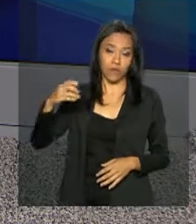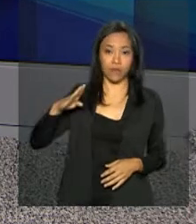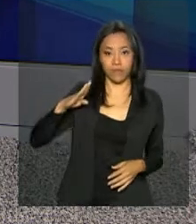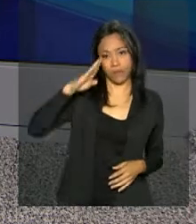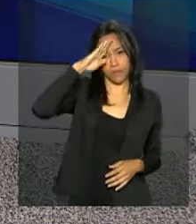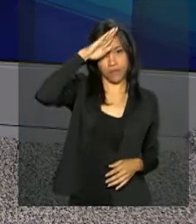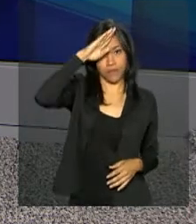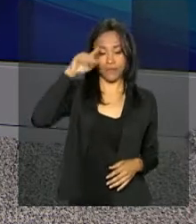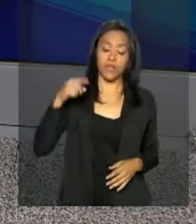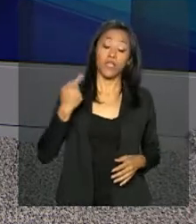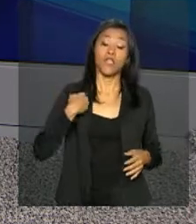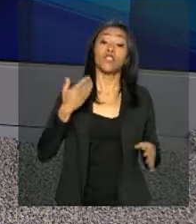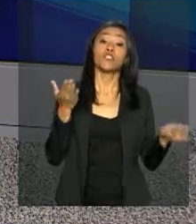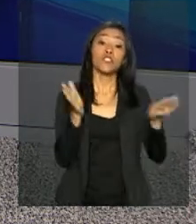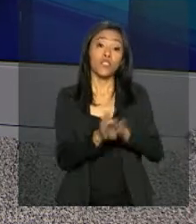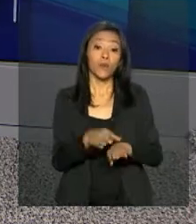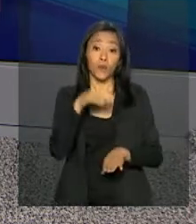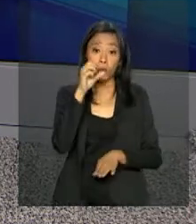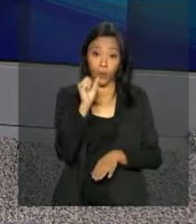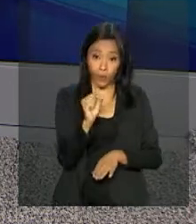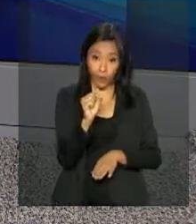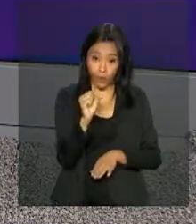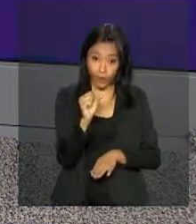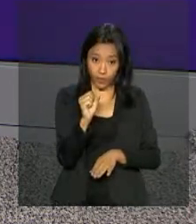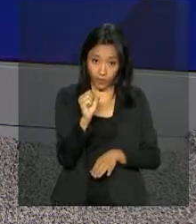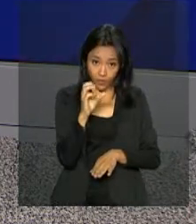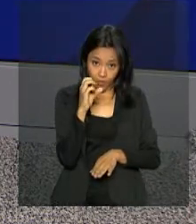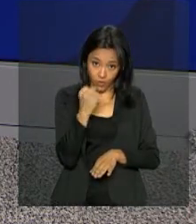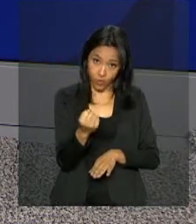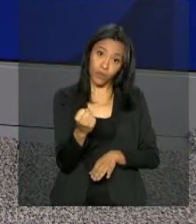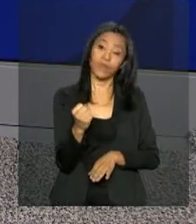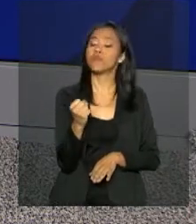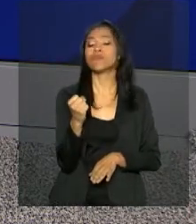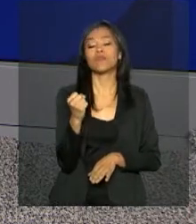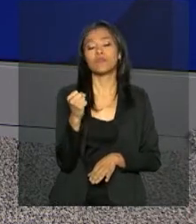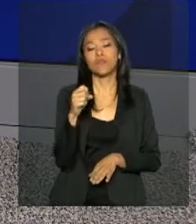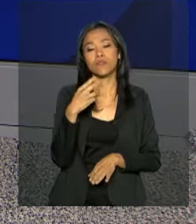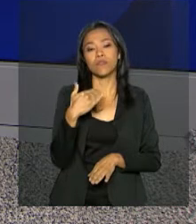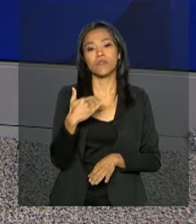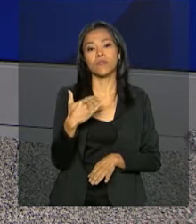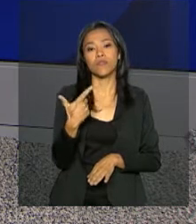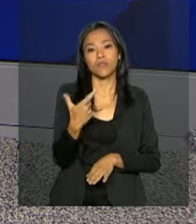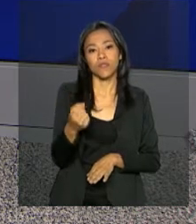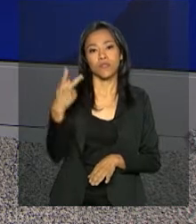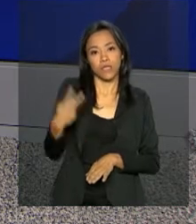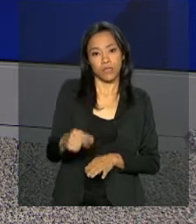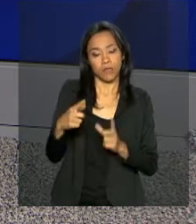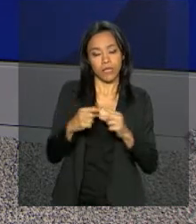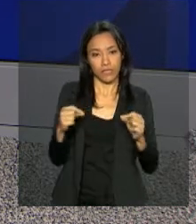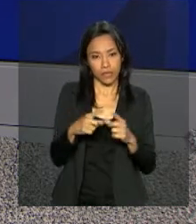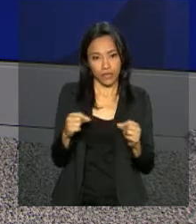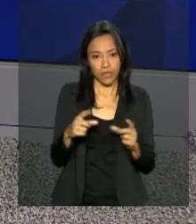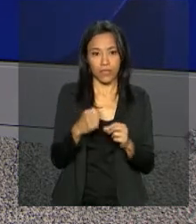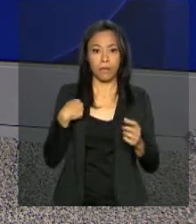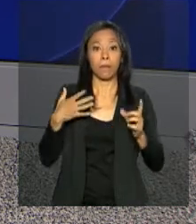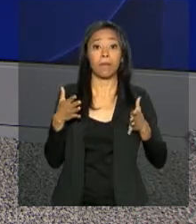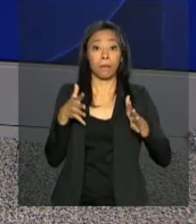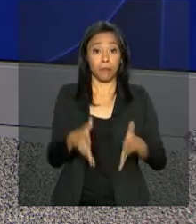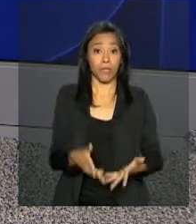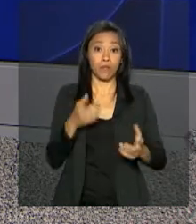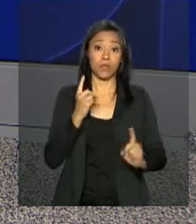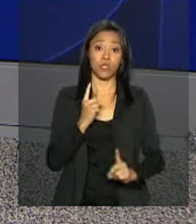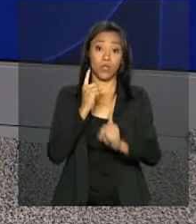da manhã em brasília e perdão no gabinete de transição no centro cultural banco do brasil ele participou de encontros com os embaixadores